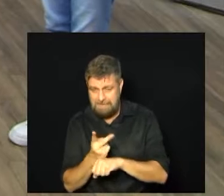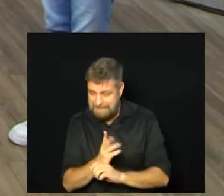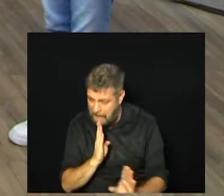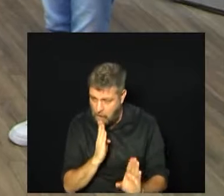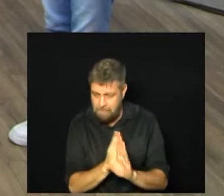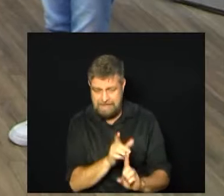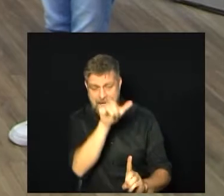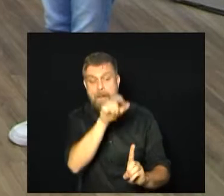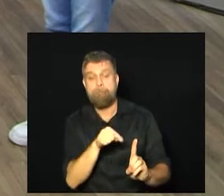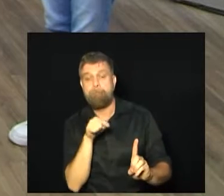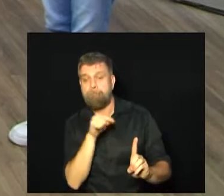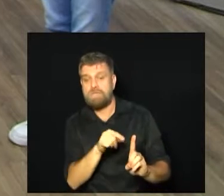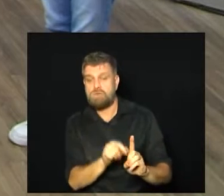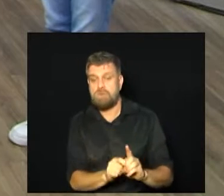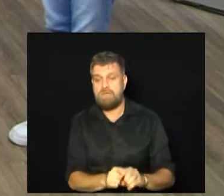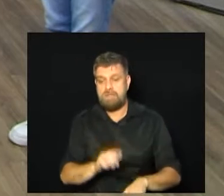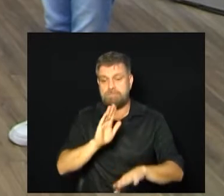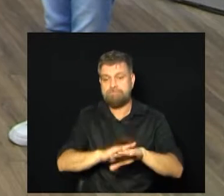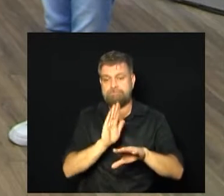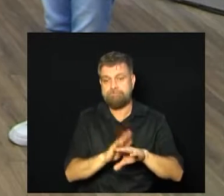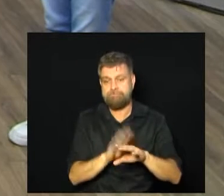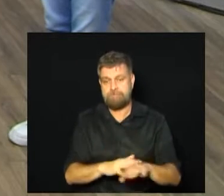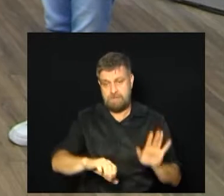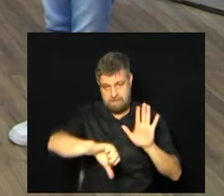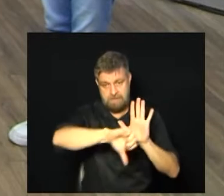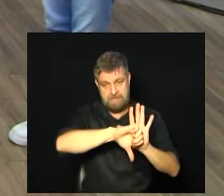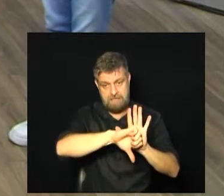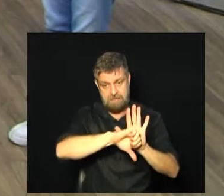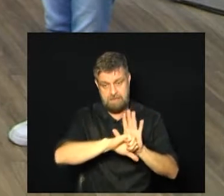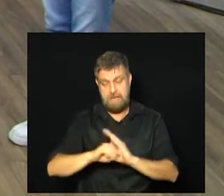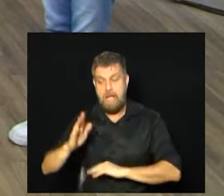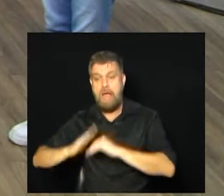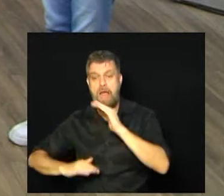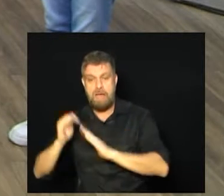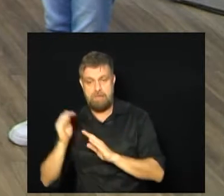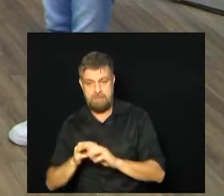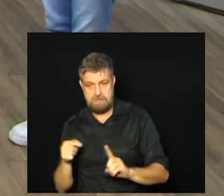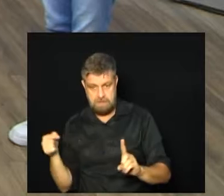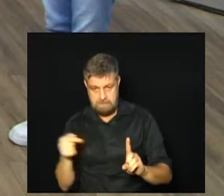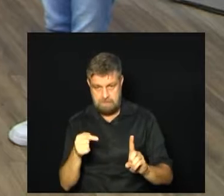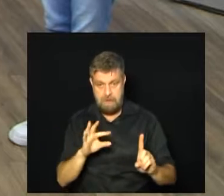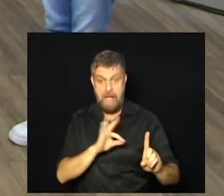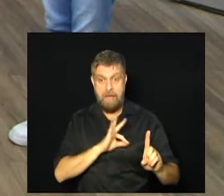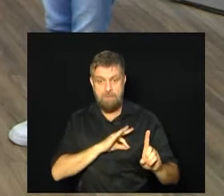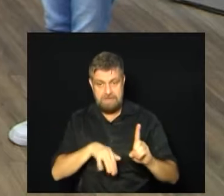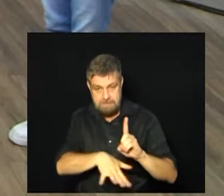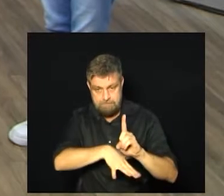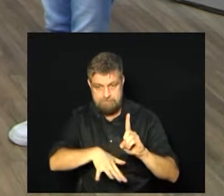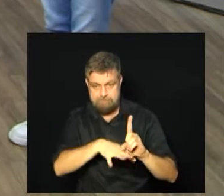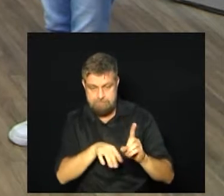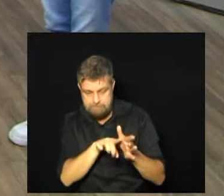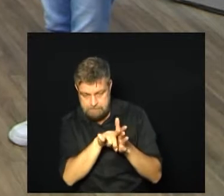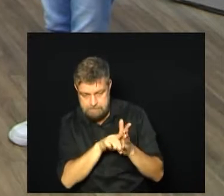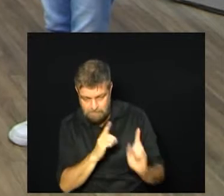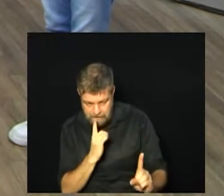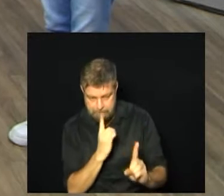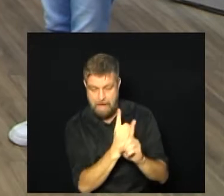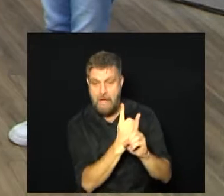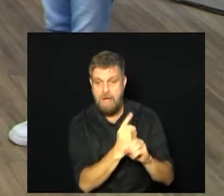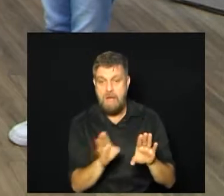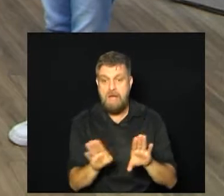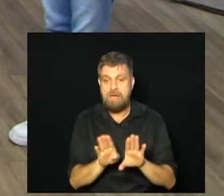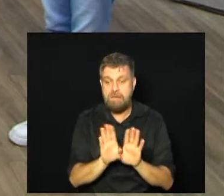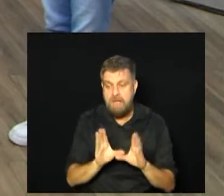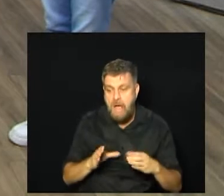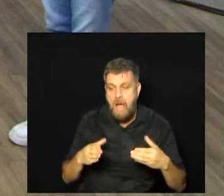identificação dessa pessoa que cometeu esse crime e as providências que serão tomadas pela Polícia Civil. E a segunda coisa, o apoio